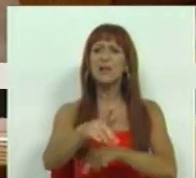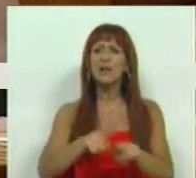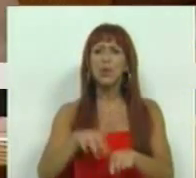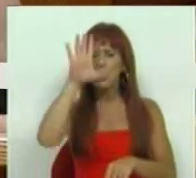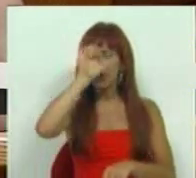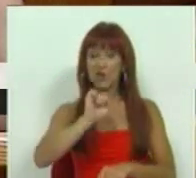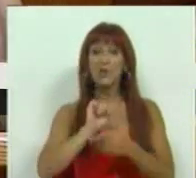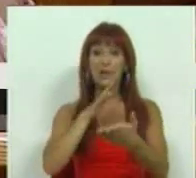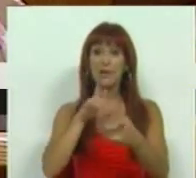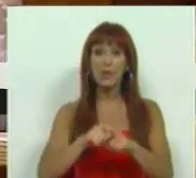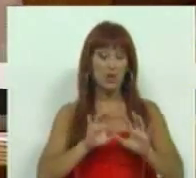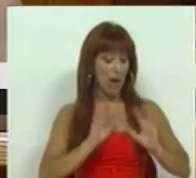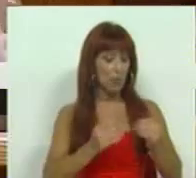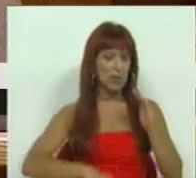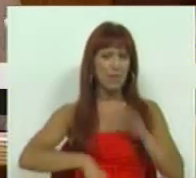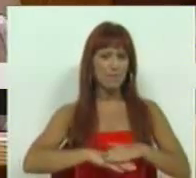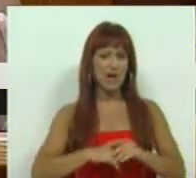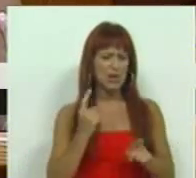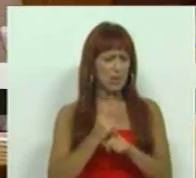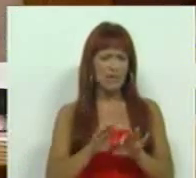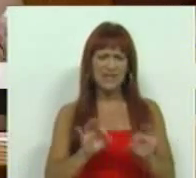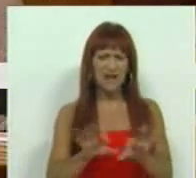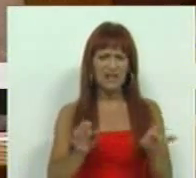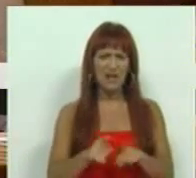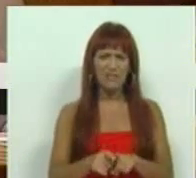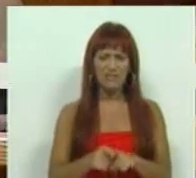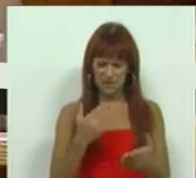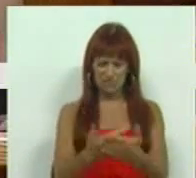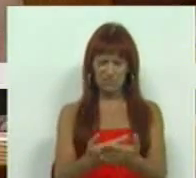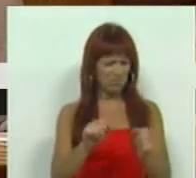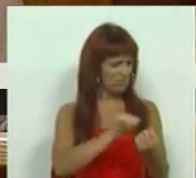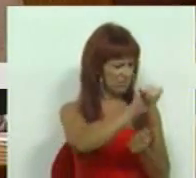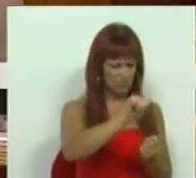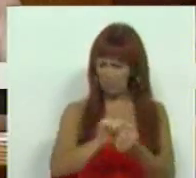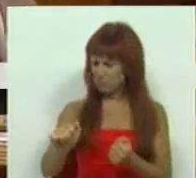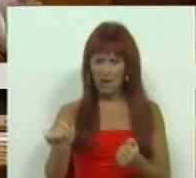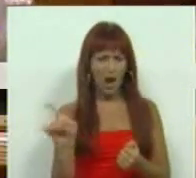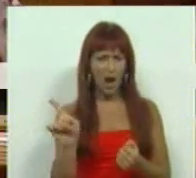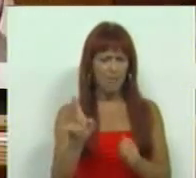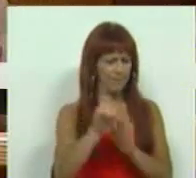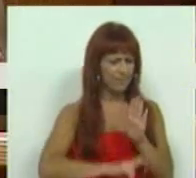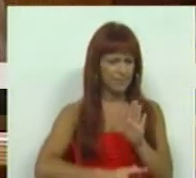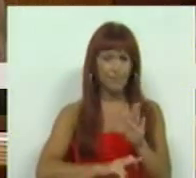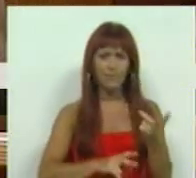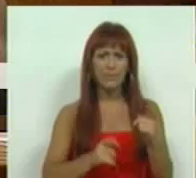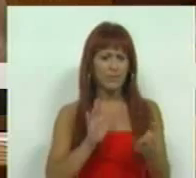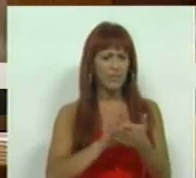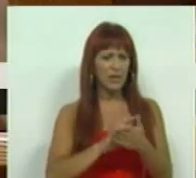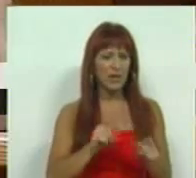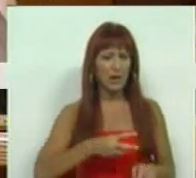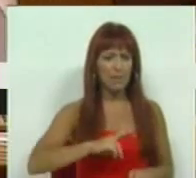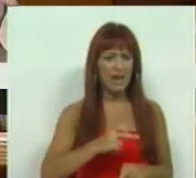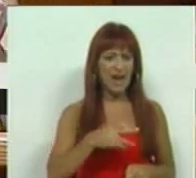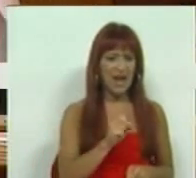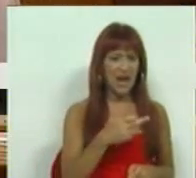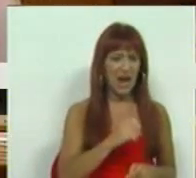o Ministério que a bolsa máxima se mantinha ao mesmo. Mas confrontamos os diplomas e não é assim. Regulamento emitido por Mariano